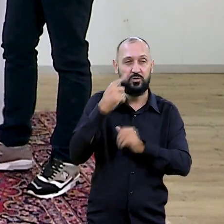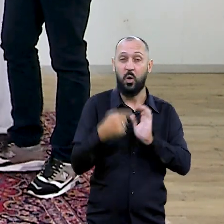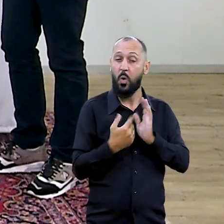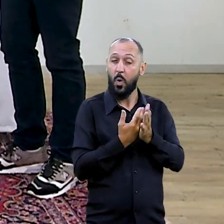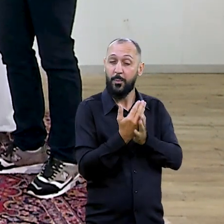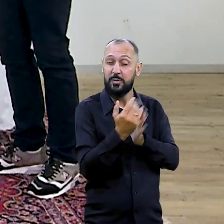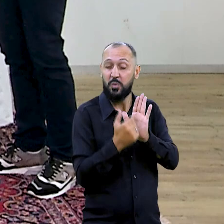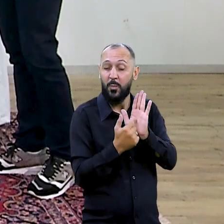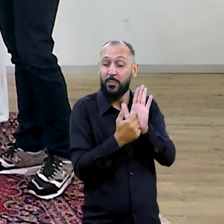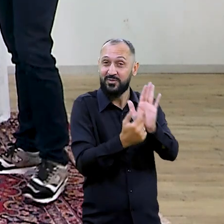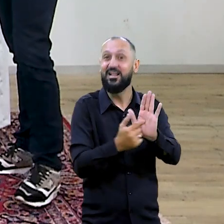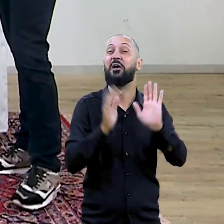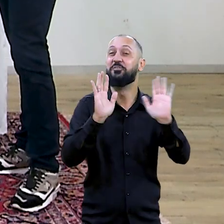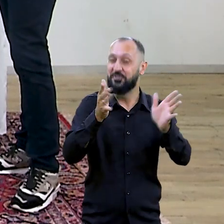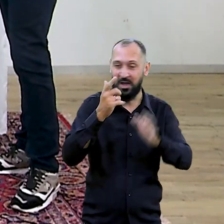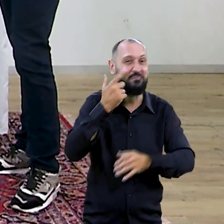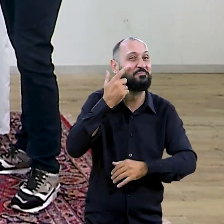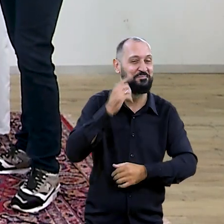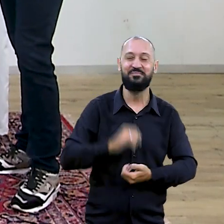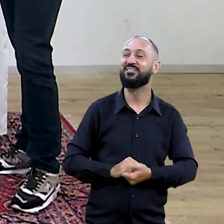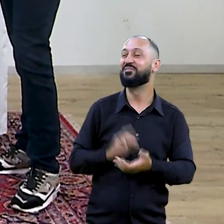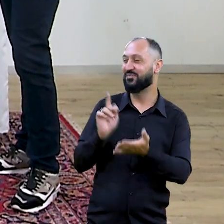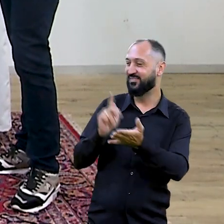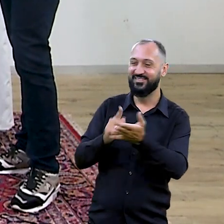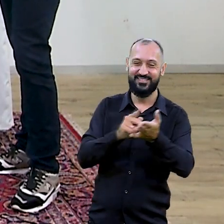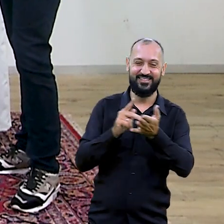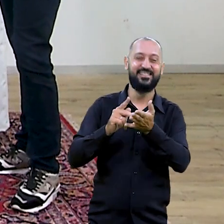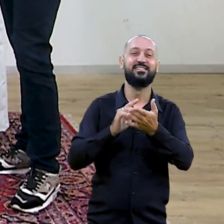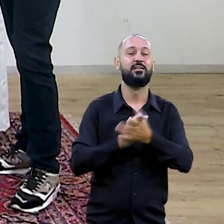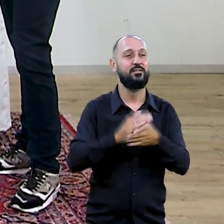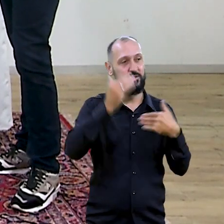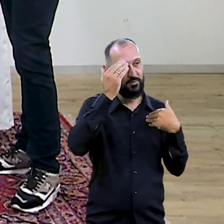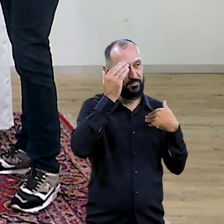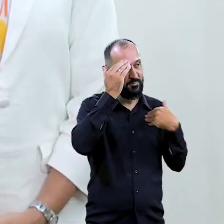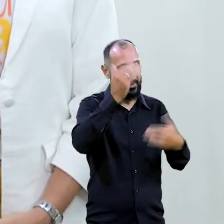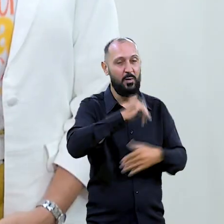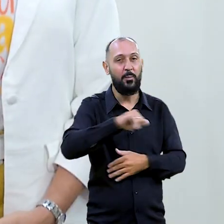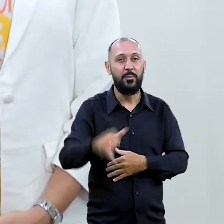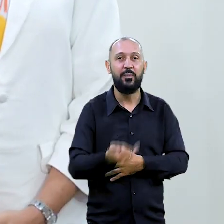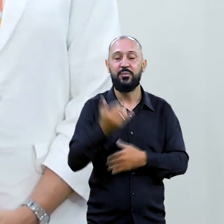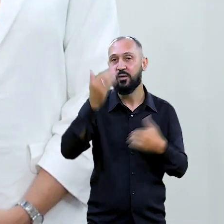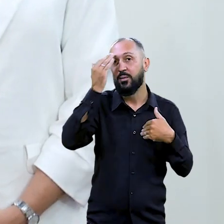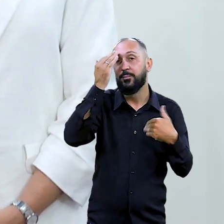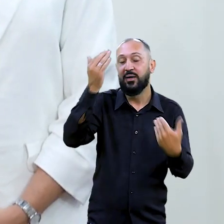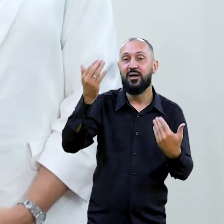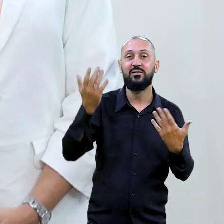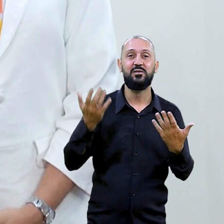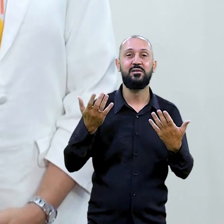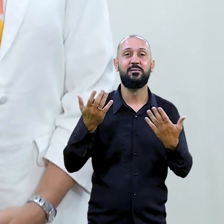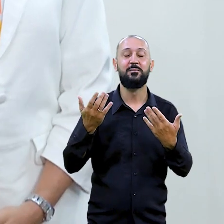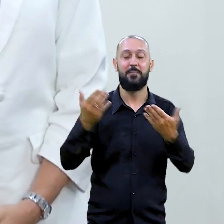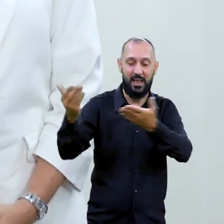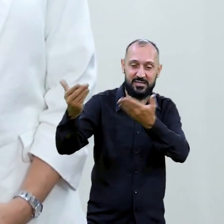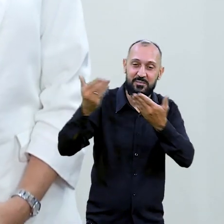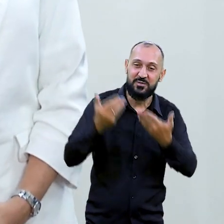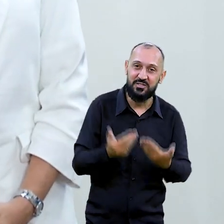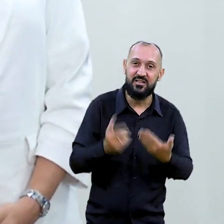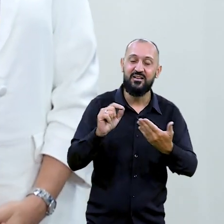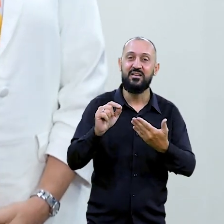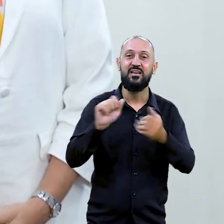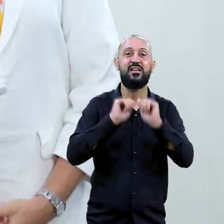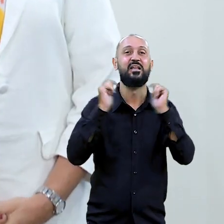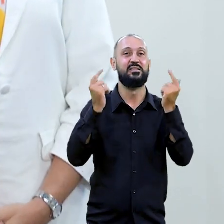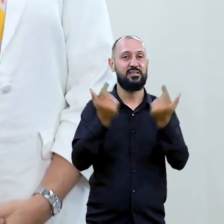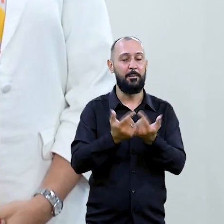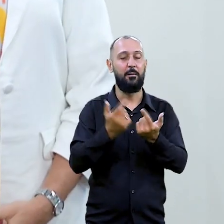já começou a dar uma amostra do que vai vir aí, né? Isso, é verdade. Verdade. Muito obrigado pela oportunidade, muito obrigado pela, pela receptividade da